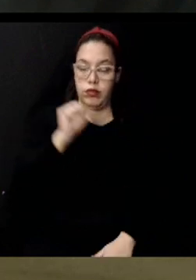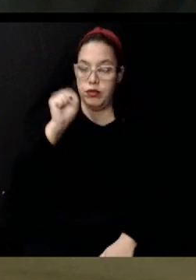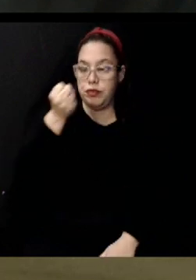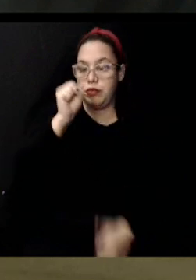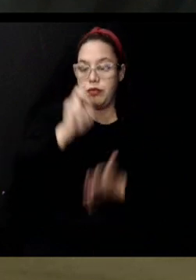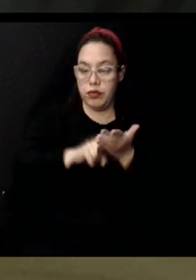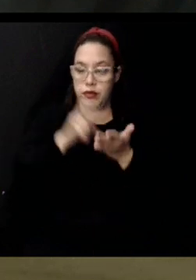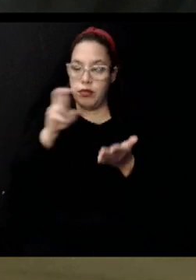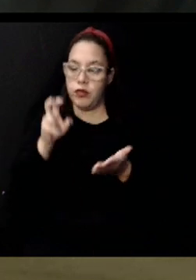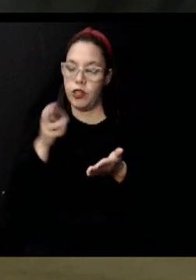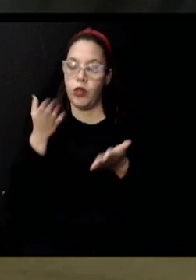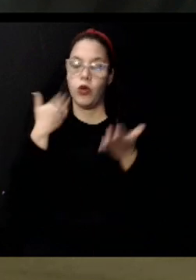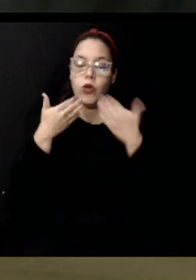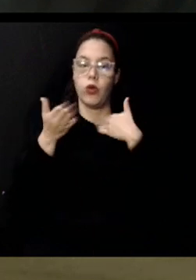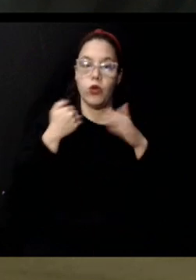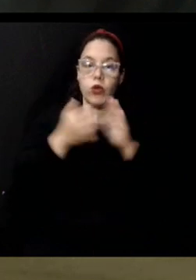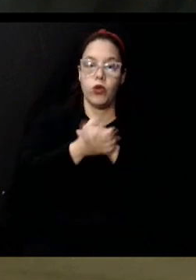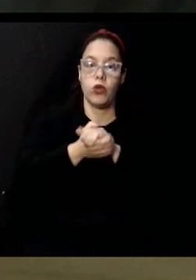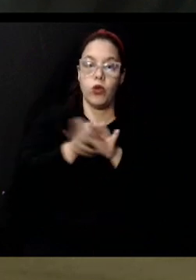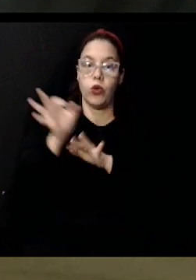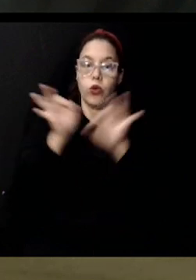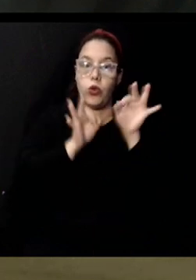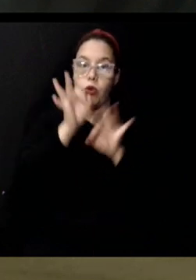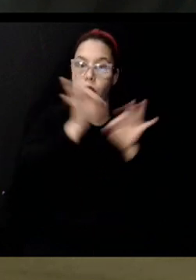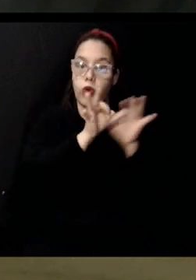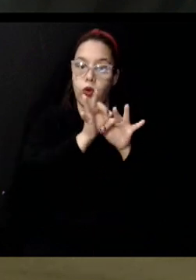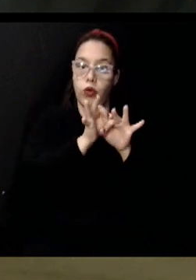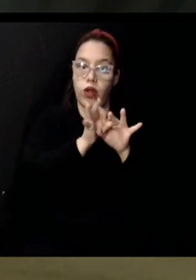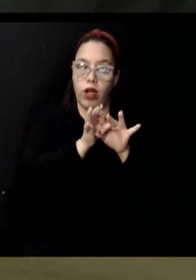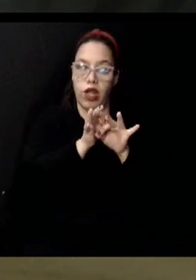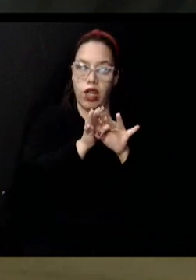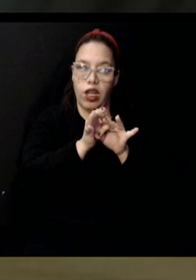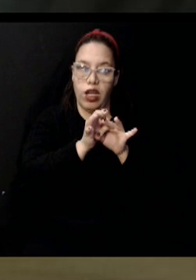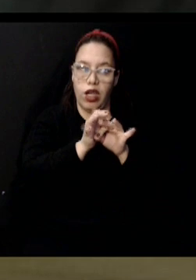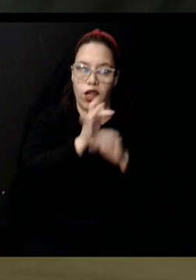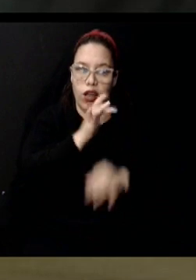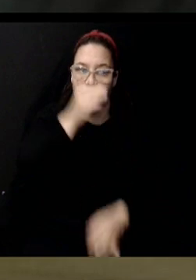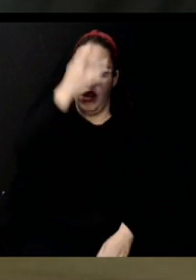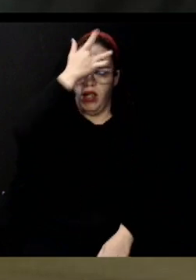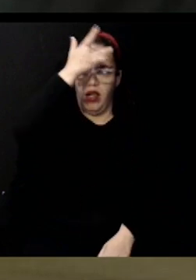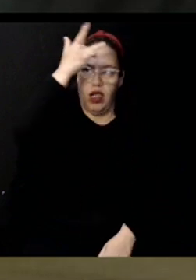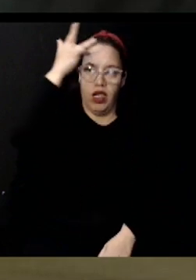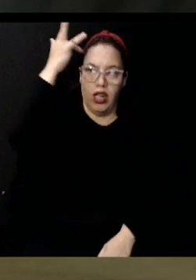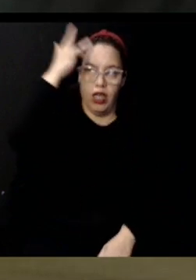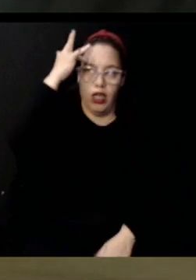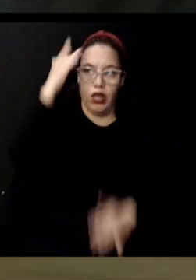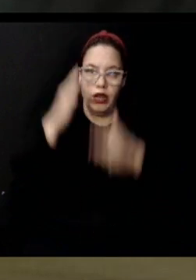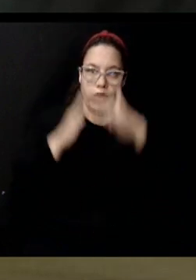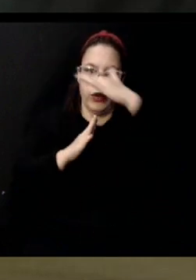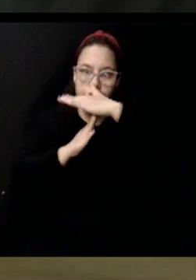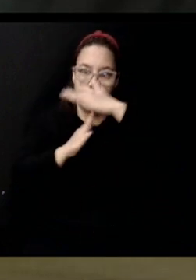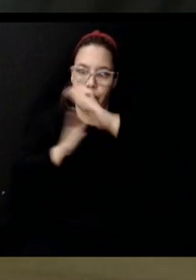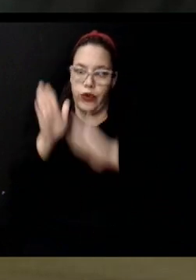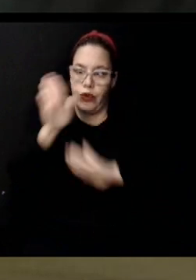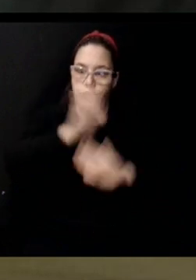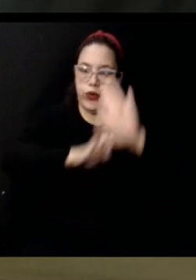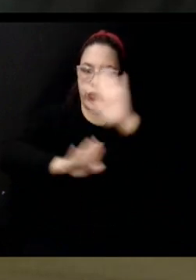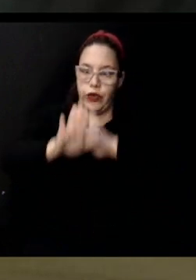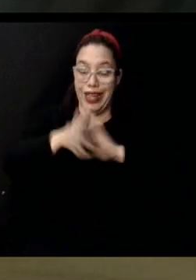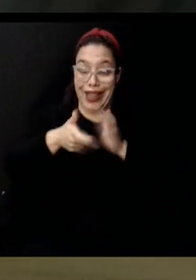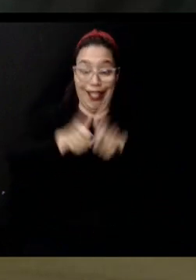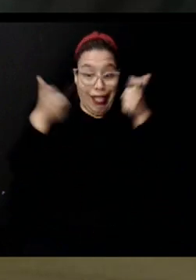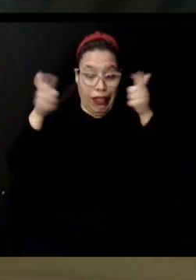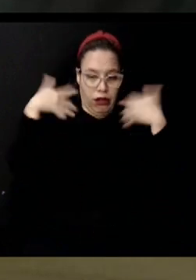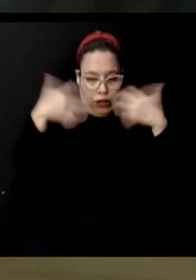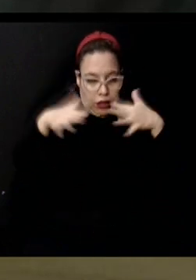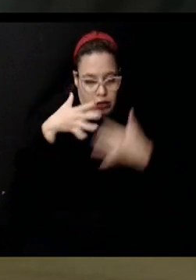vamos falar sobre organização compulsiva, saúde mental e os limites entre o cuidado e o exagero. Você